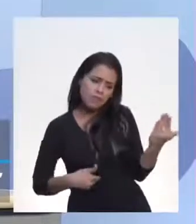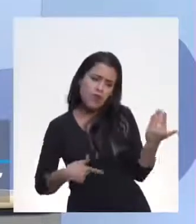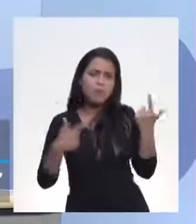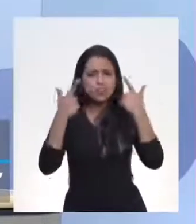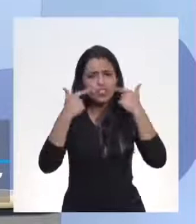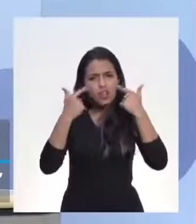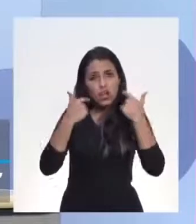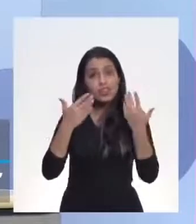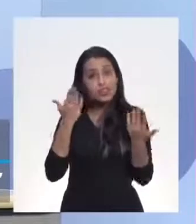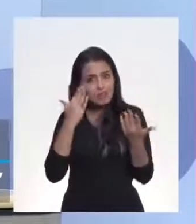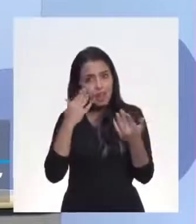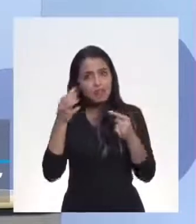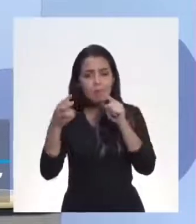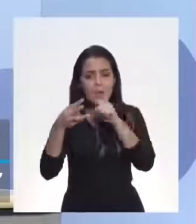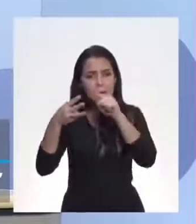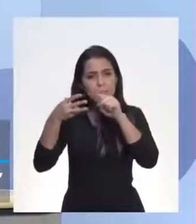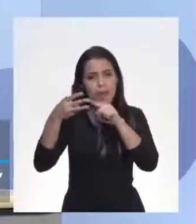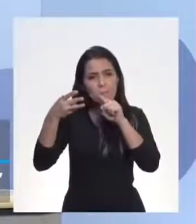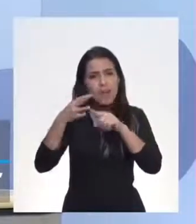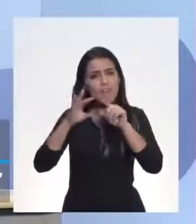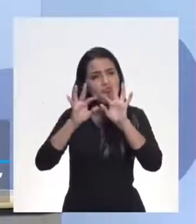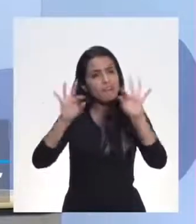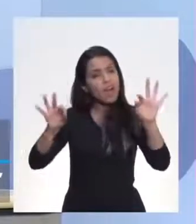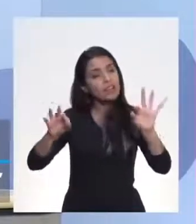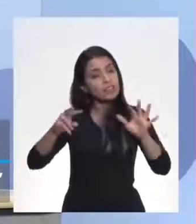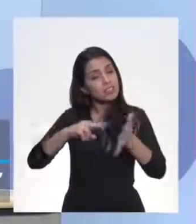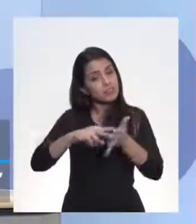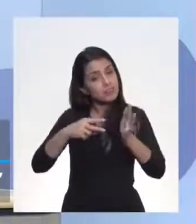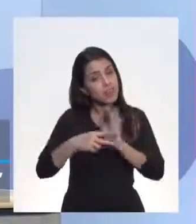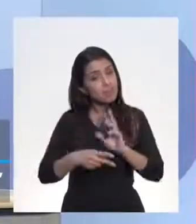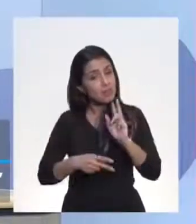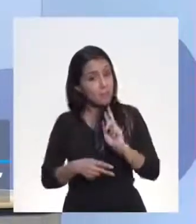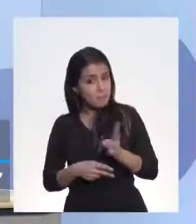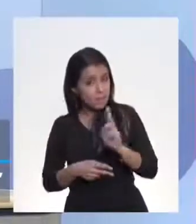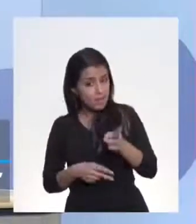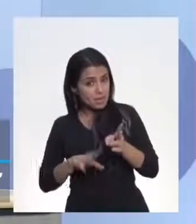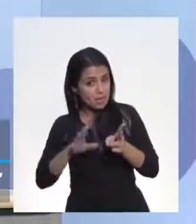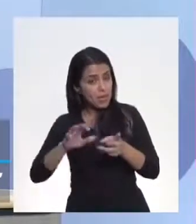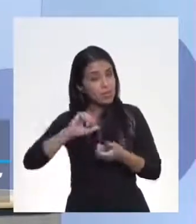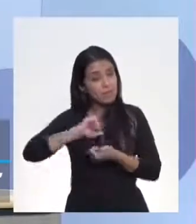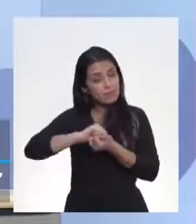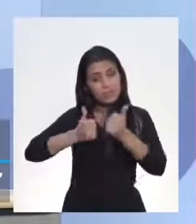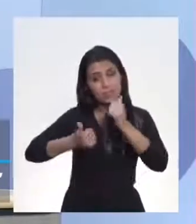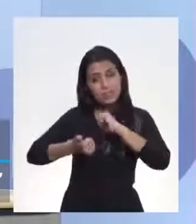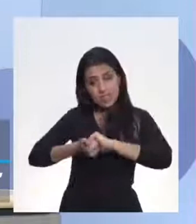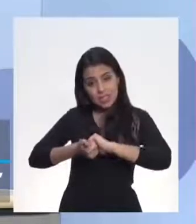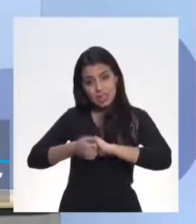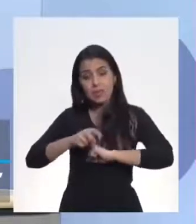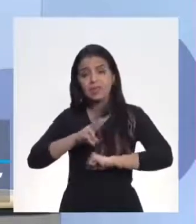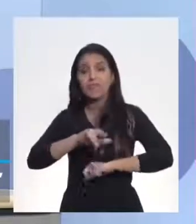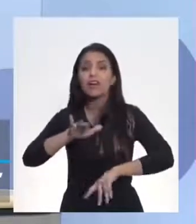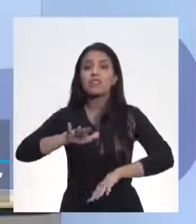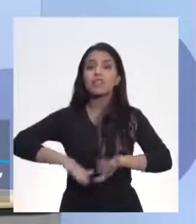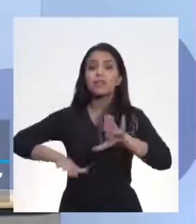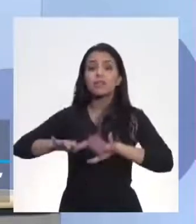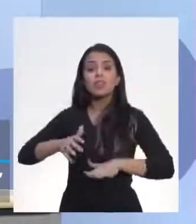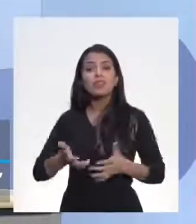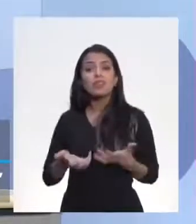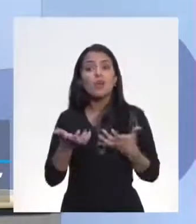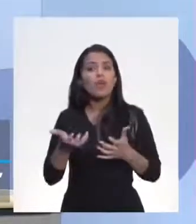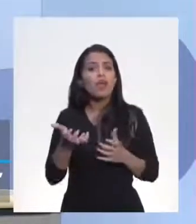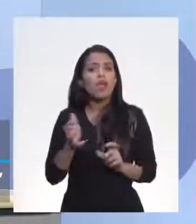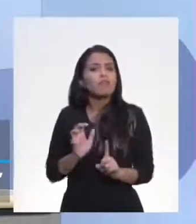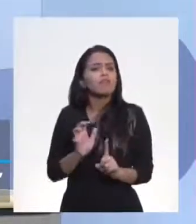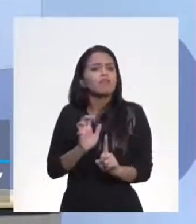posso colocar na frente ou depois a oração subordinada, dependendo da intenção que eu